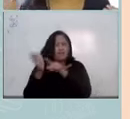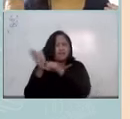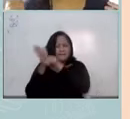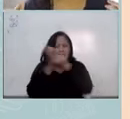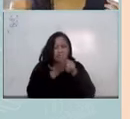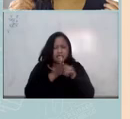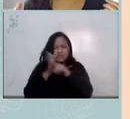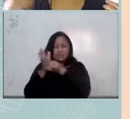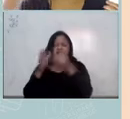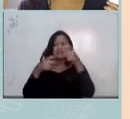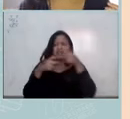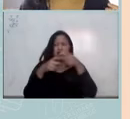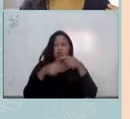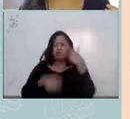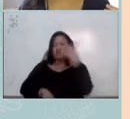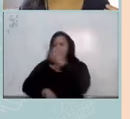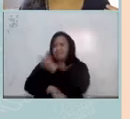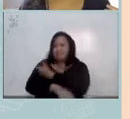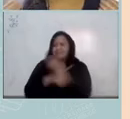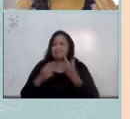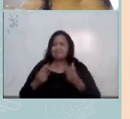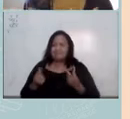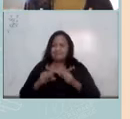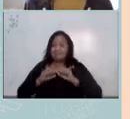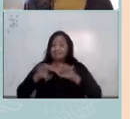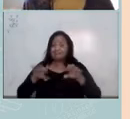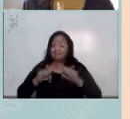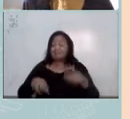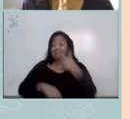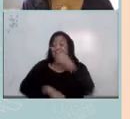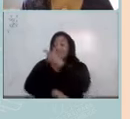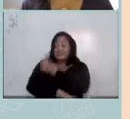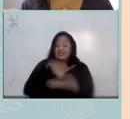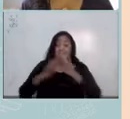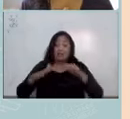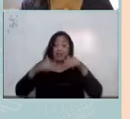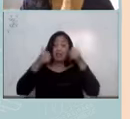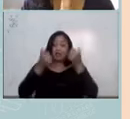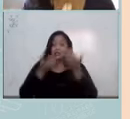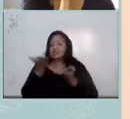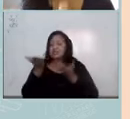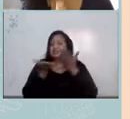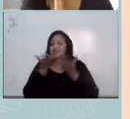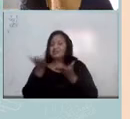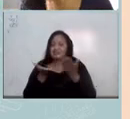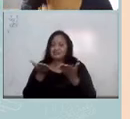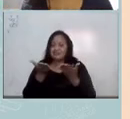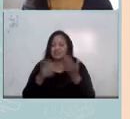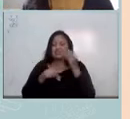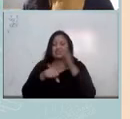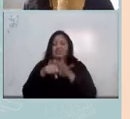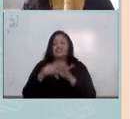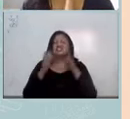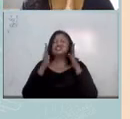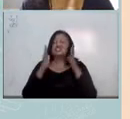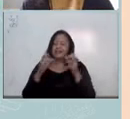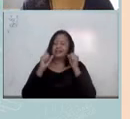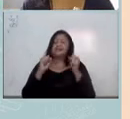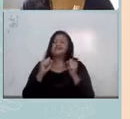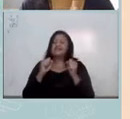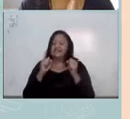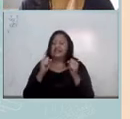vacinas, investimento em melhores tratamentos, ou seja, são doenças que já poderiam ter sido controladas ou até